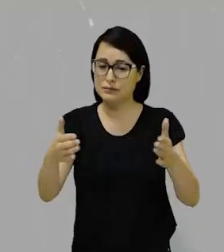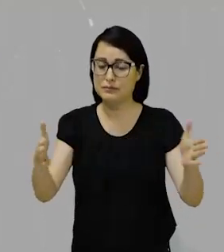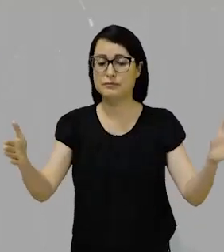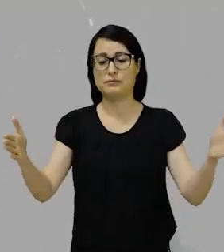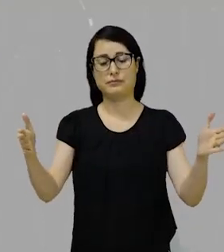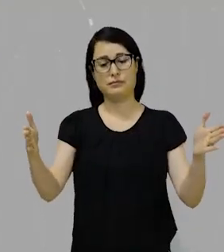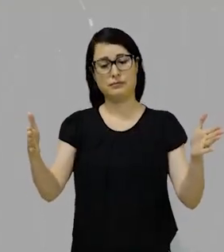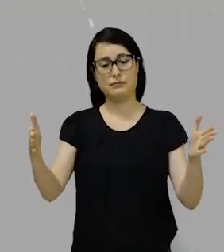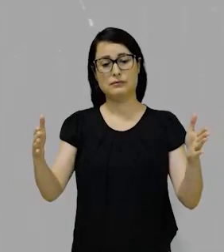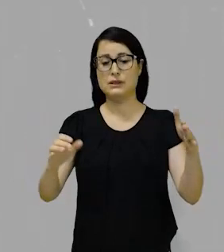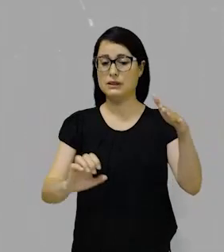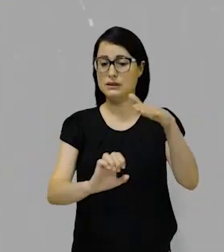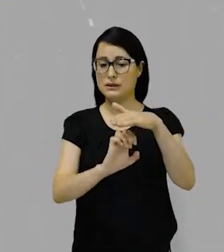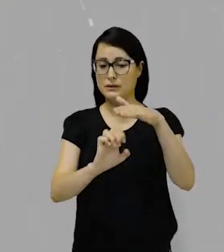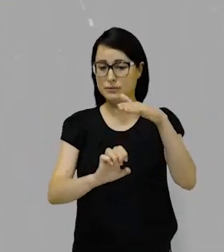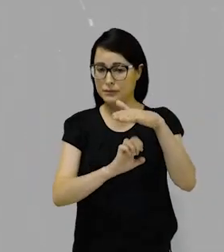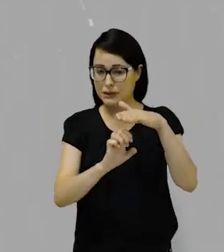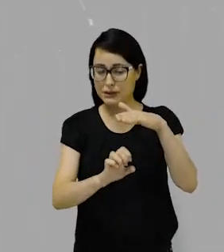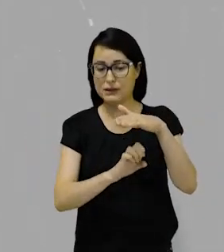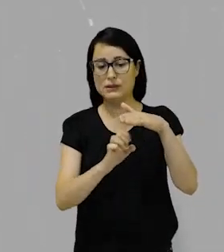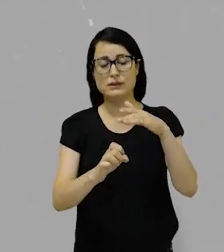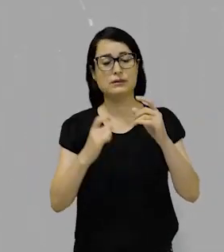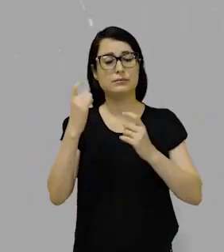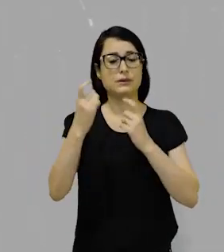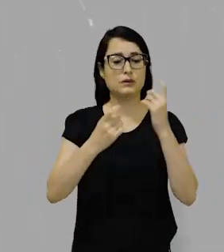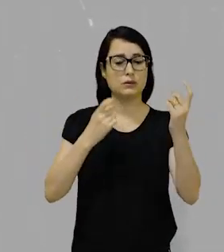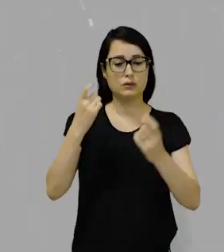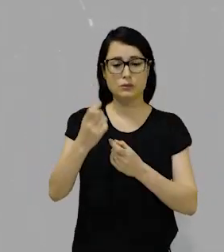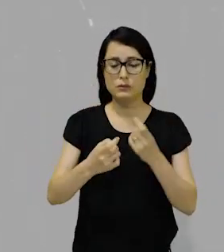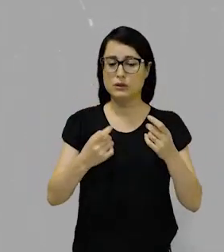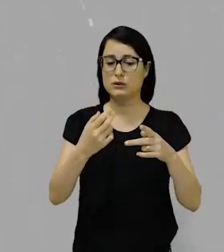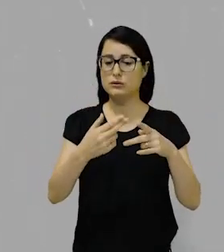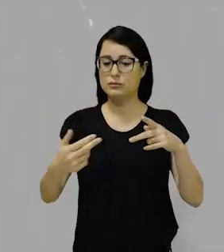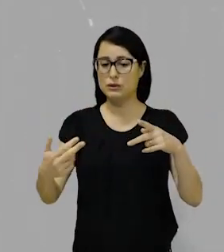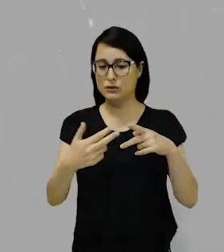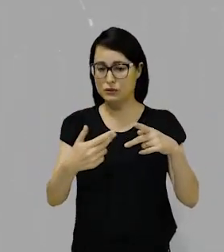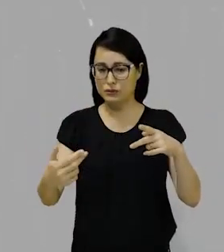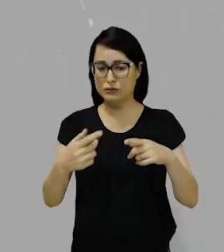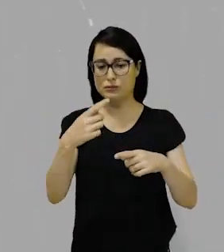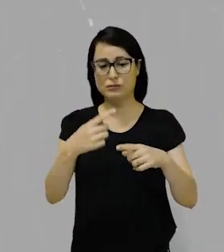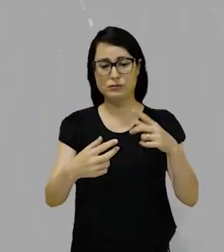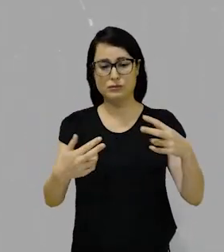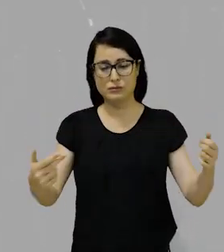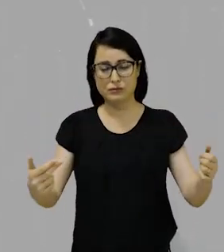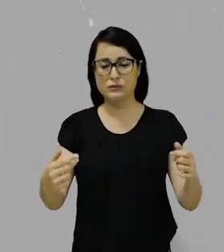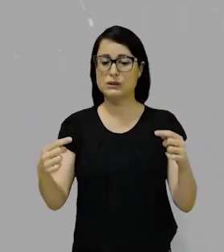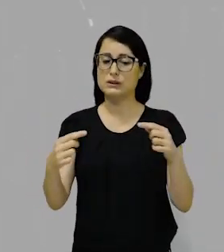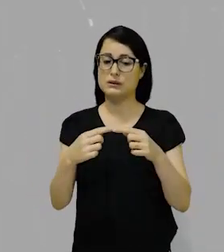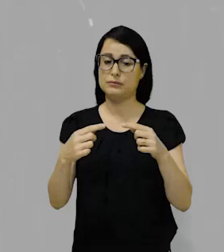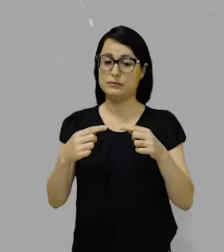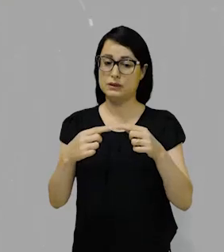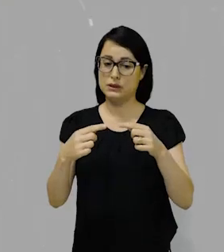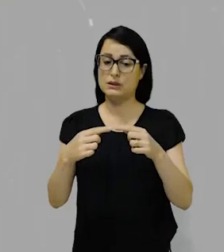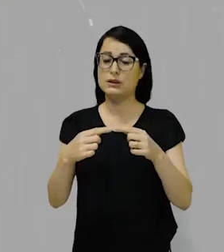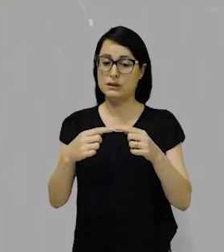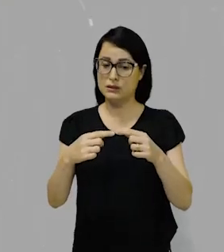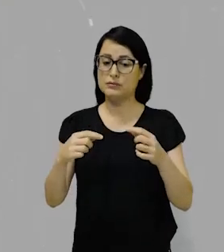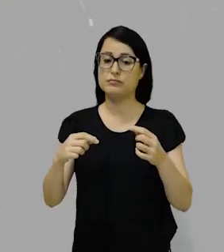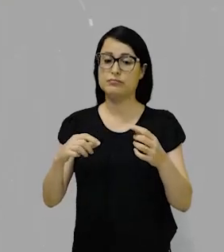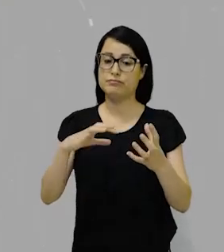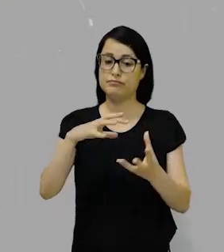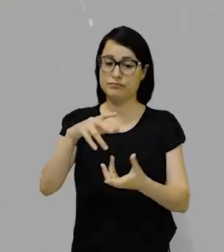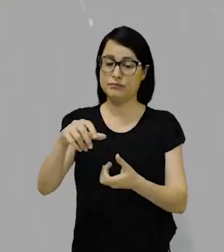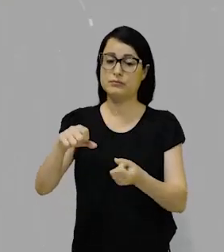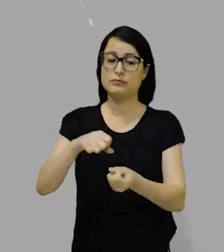lucro. As empresas hoje já se preocupam em associar os seus produtos, né, à chamada sustentabilidade, ou seja, eu não posso querer só